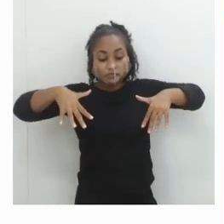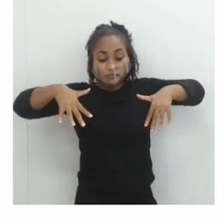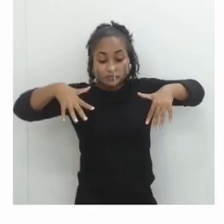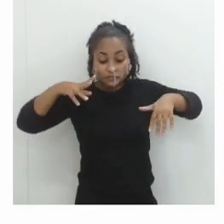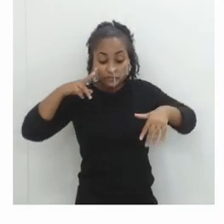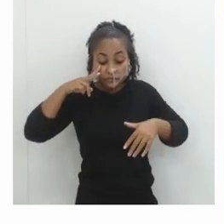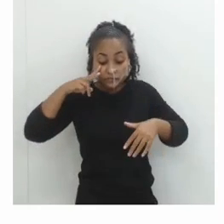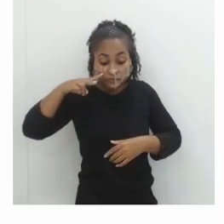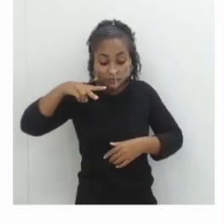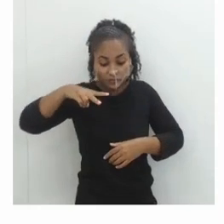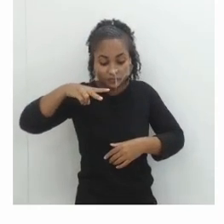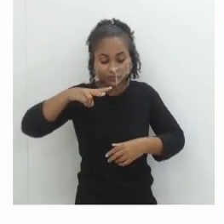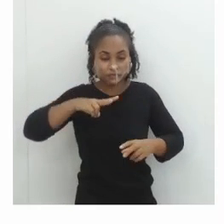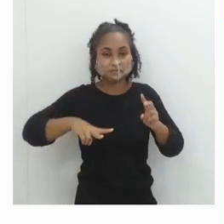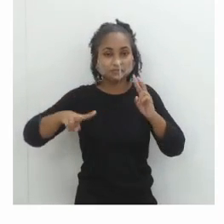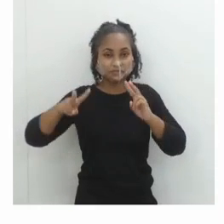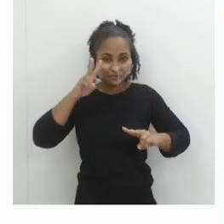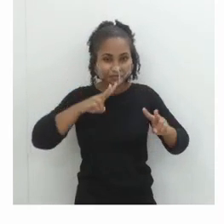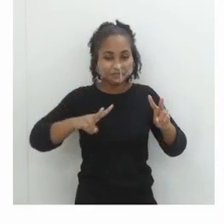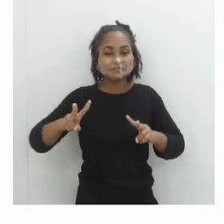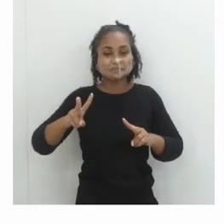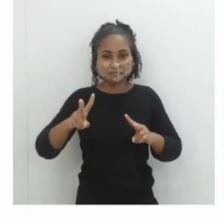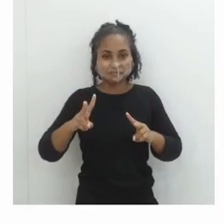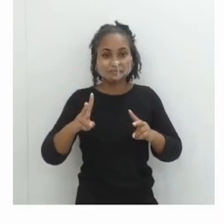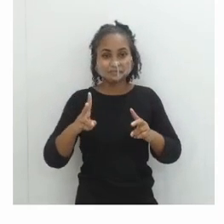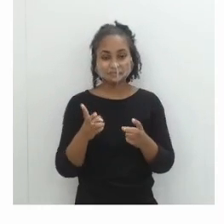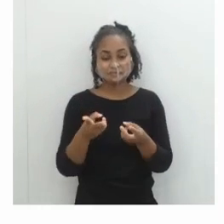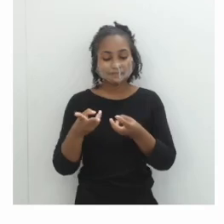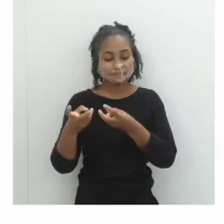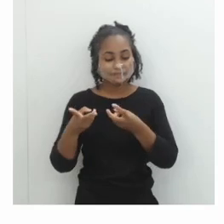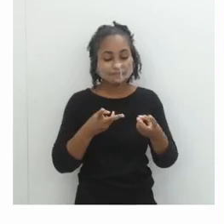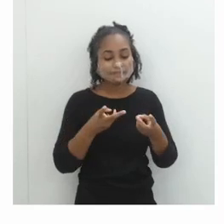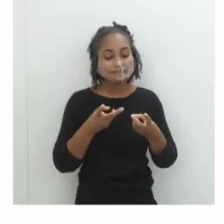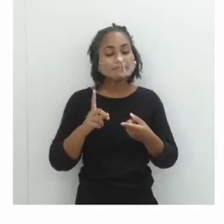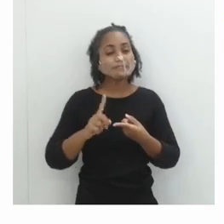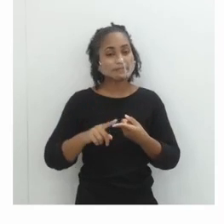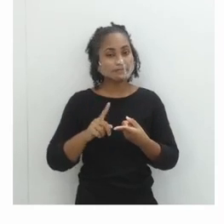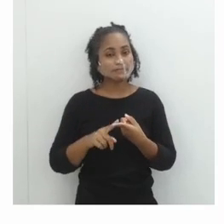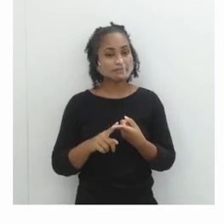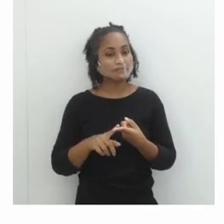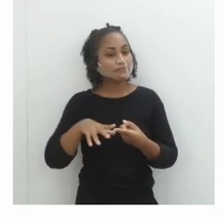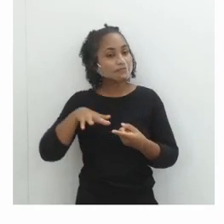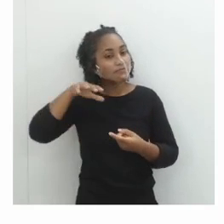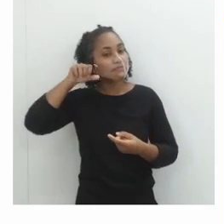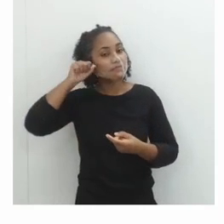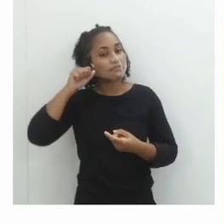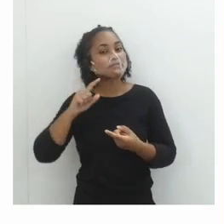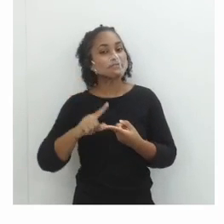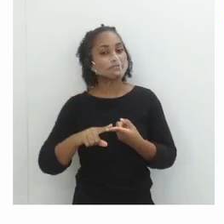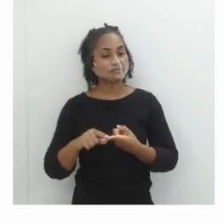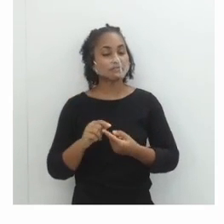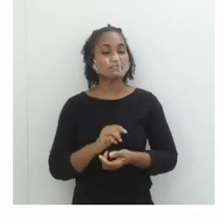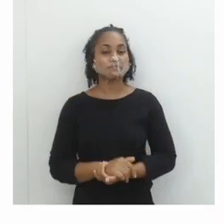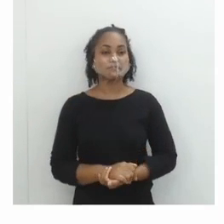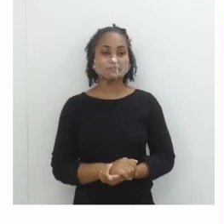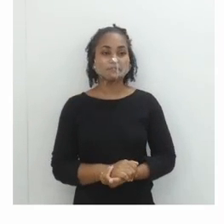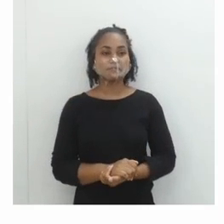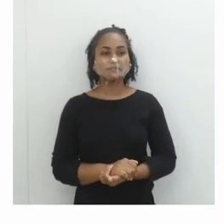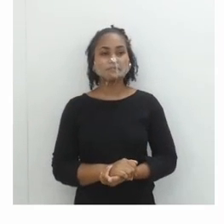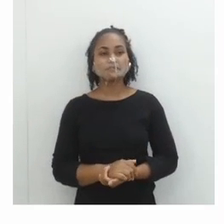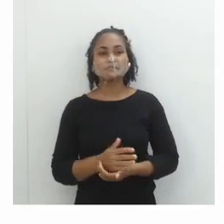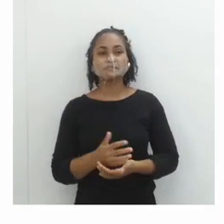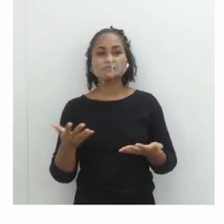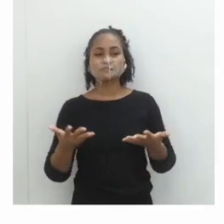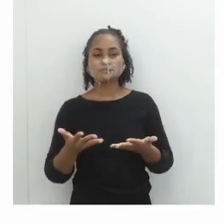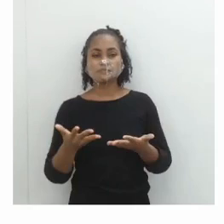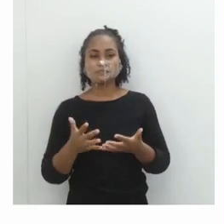alta do que o palco para facilitar a visualização e para facilitar a audição, né? Então, vamos falar